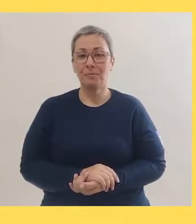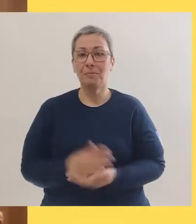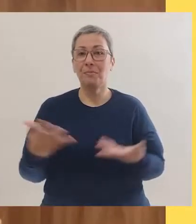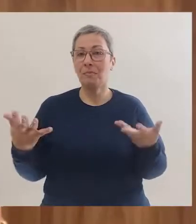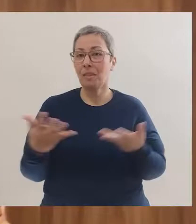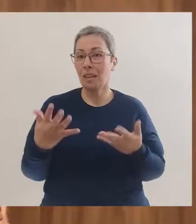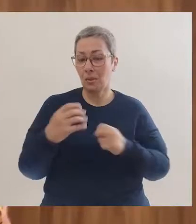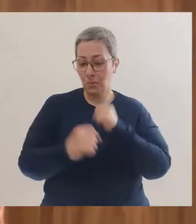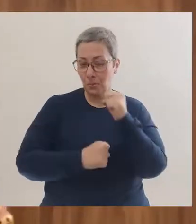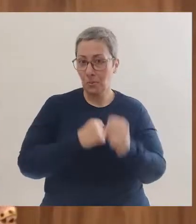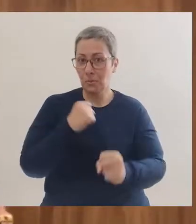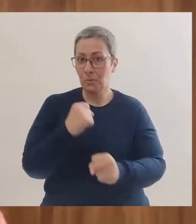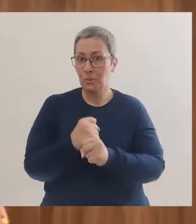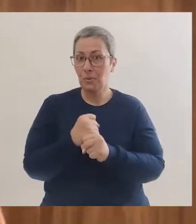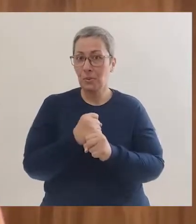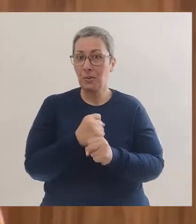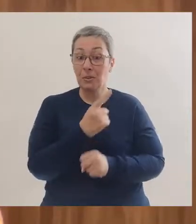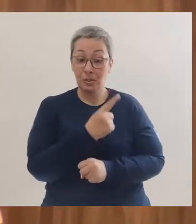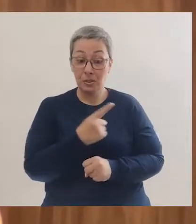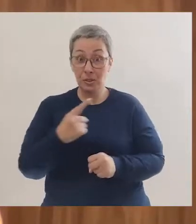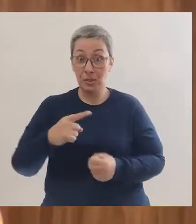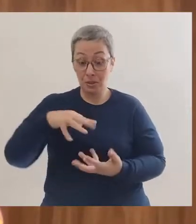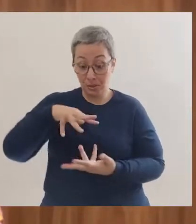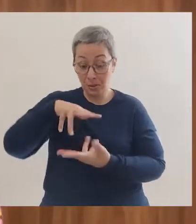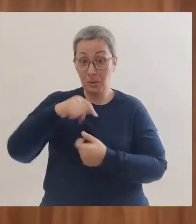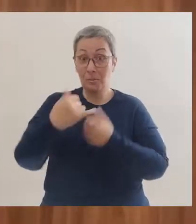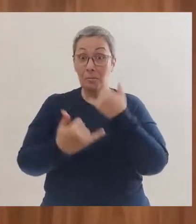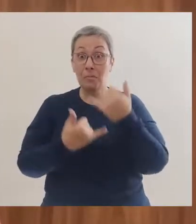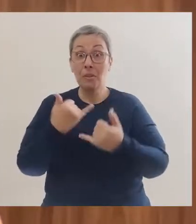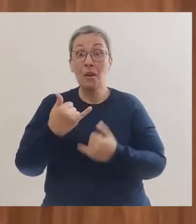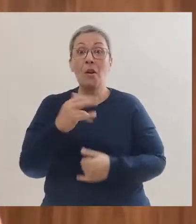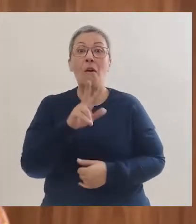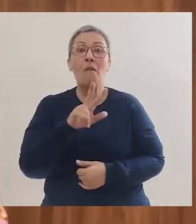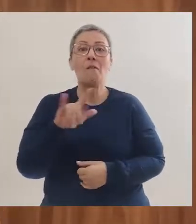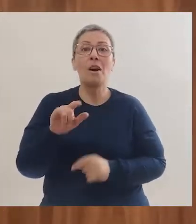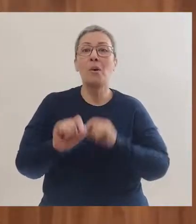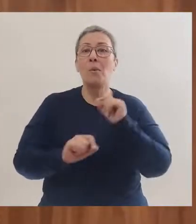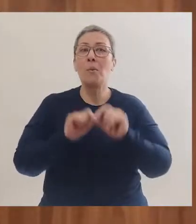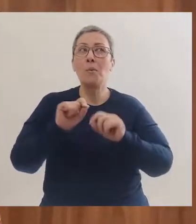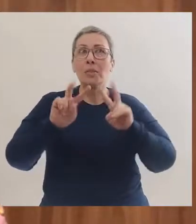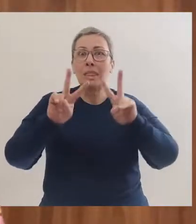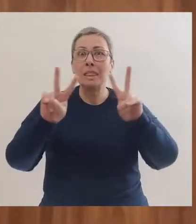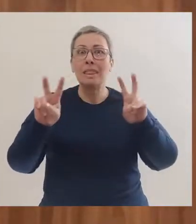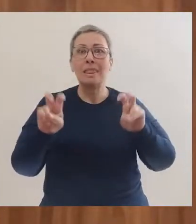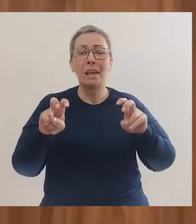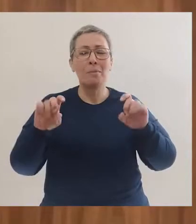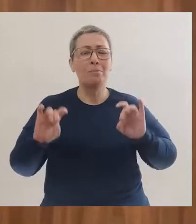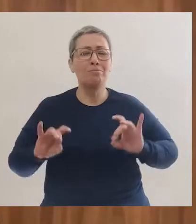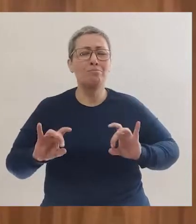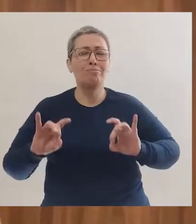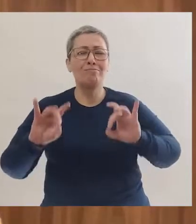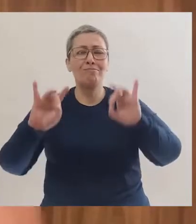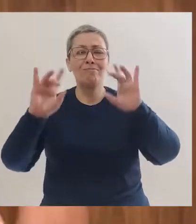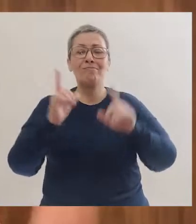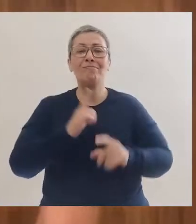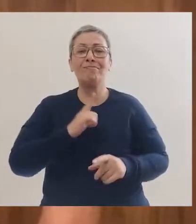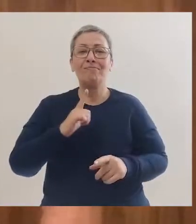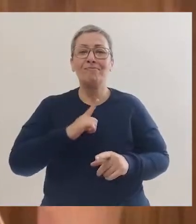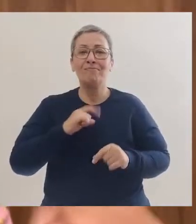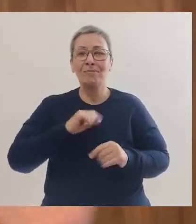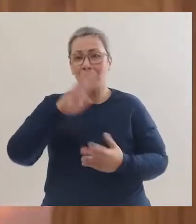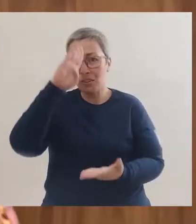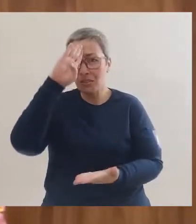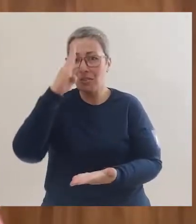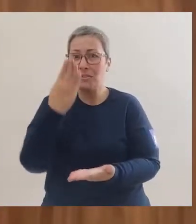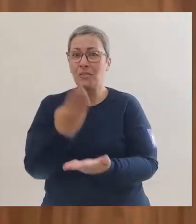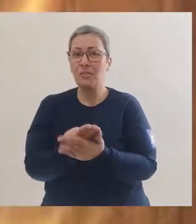E nesse ano, a Semana Mundial do Brincar tem um tema muito especial. É